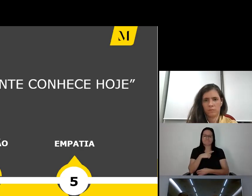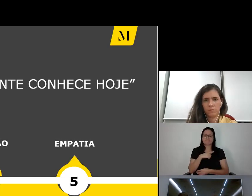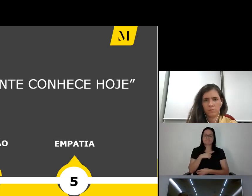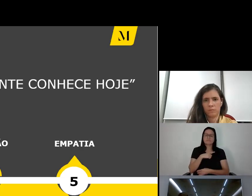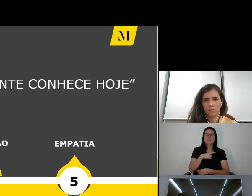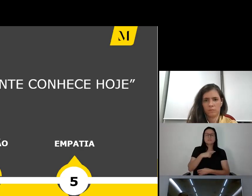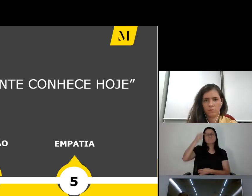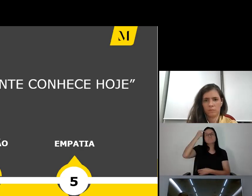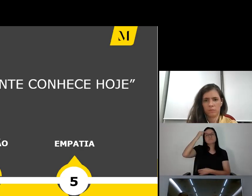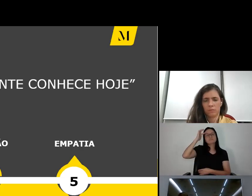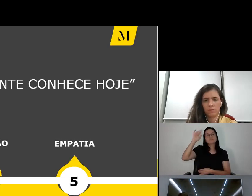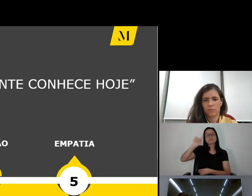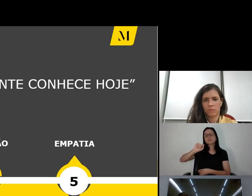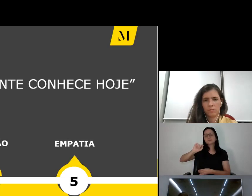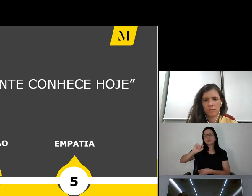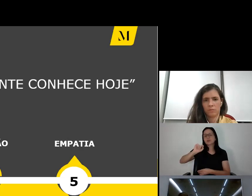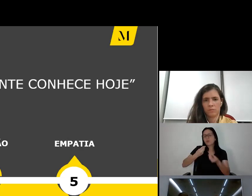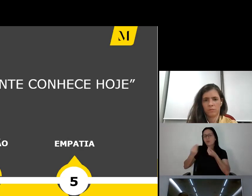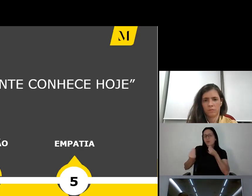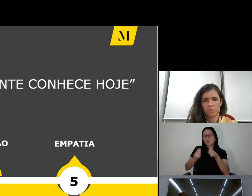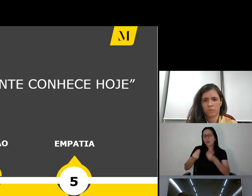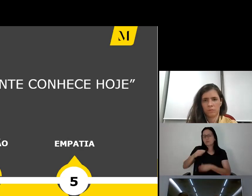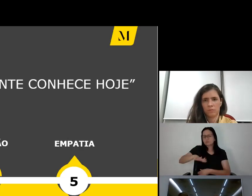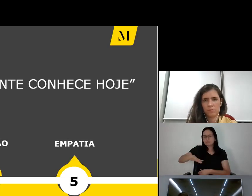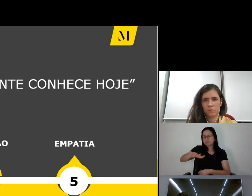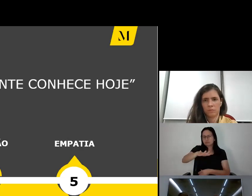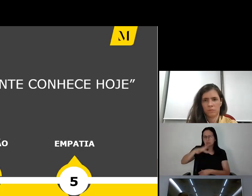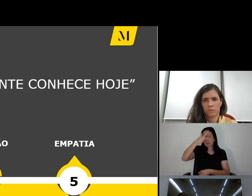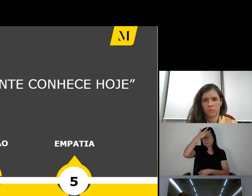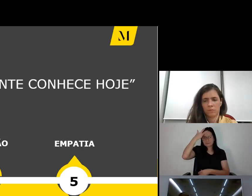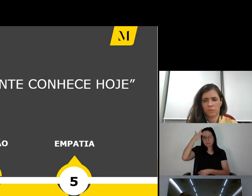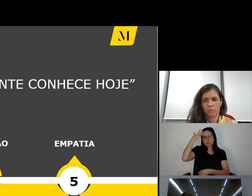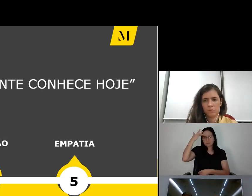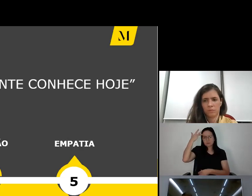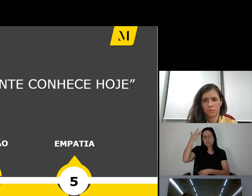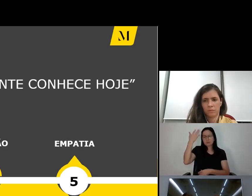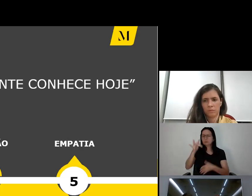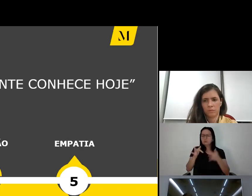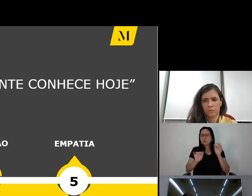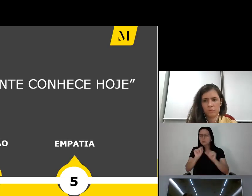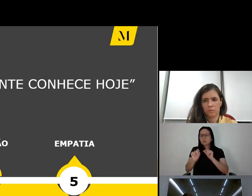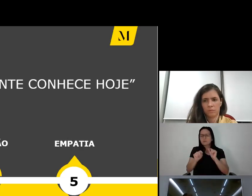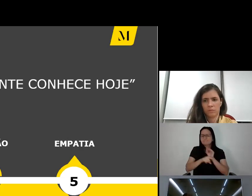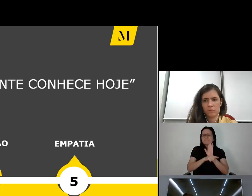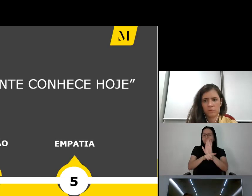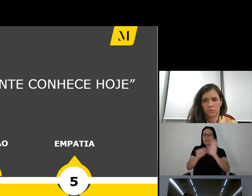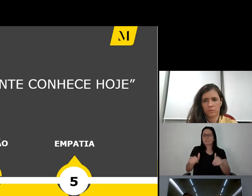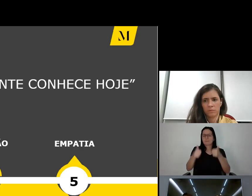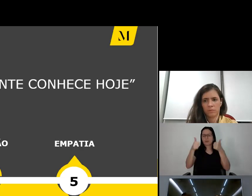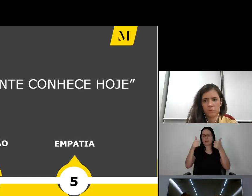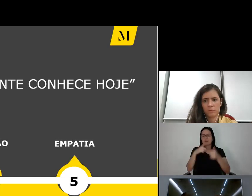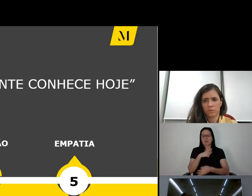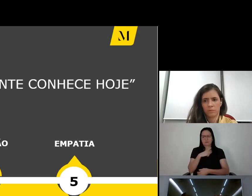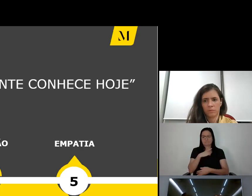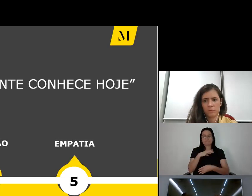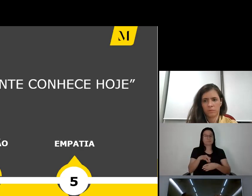a dor do cliente, né, e como a gente pode solucionar ela da melhor forma possível. E liderança para ter